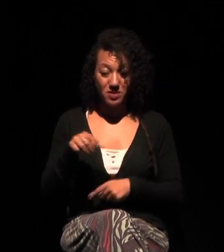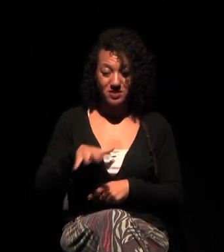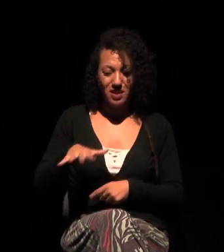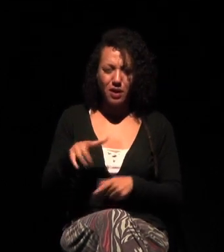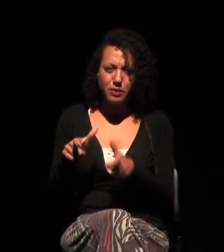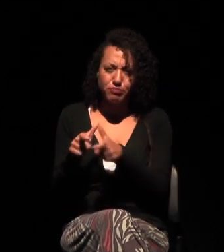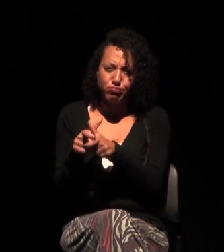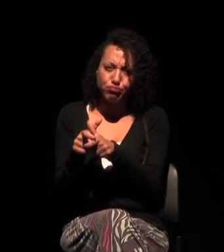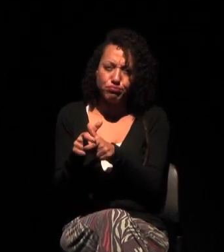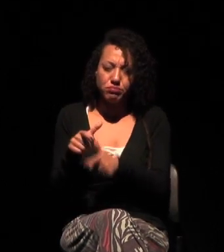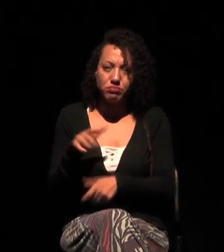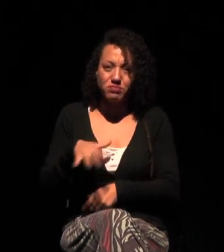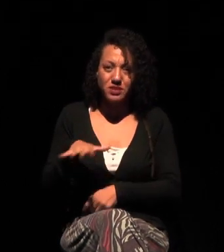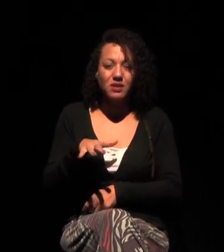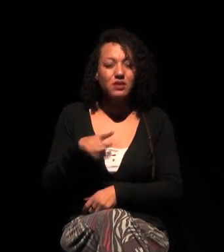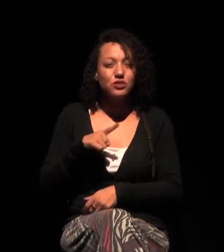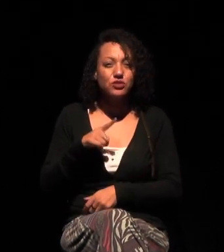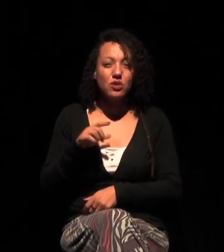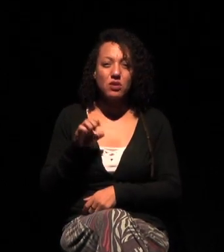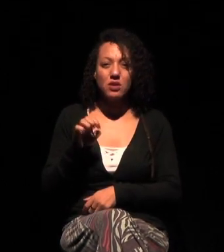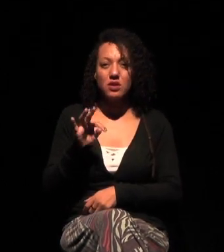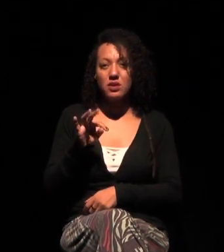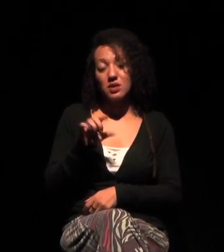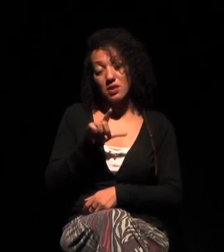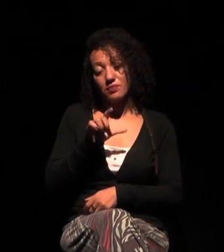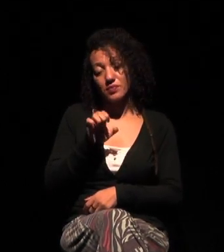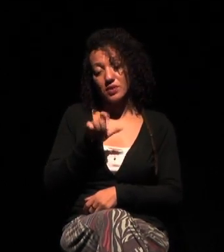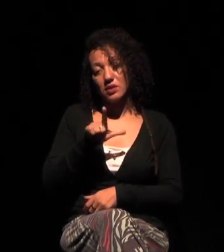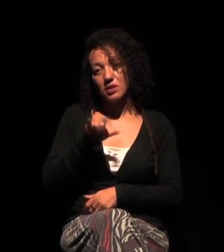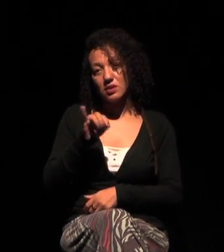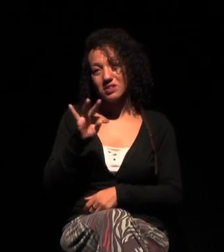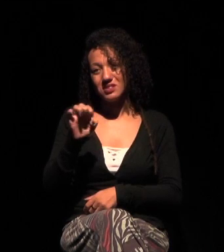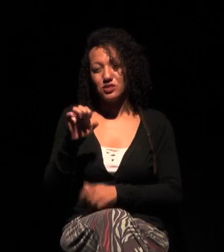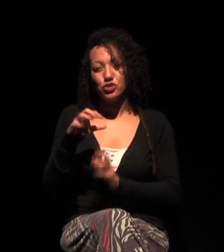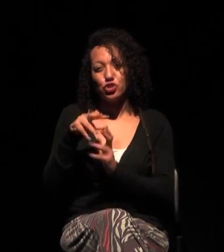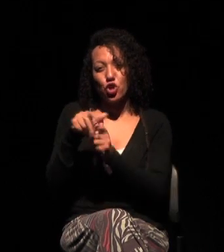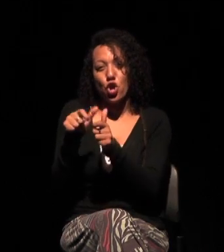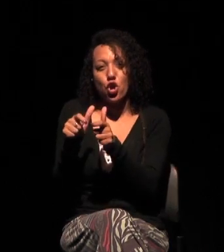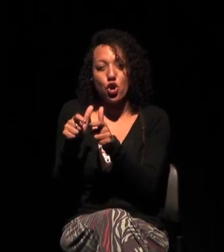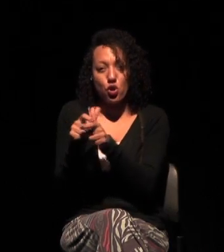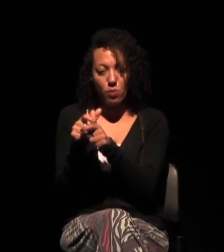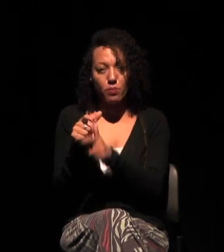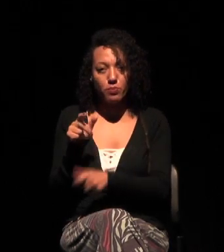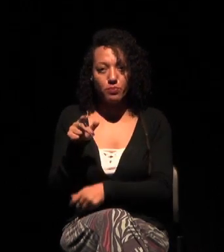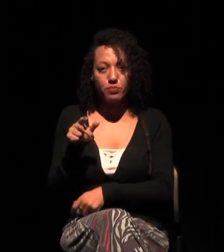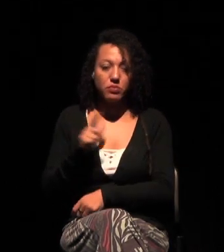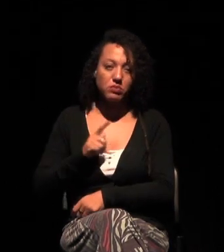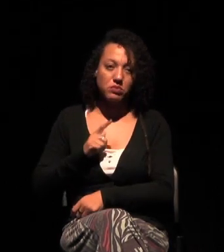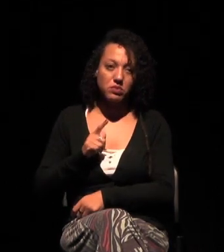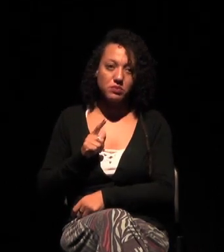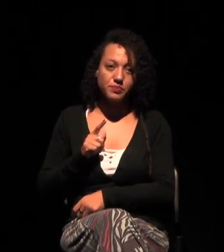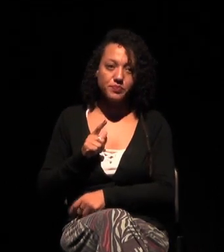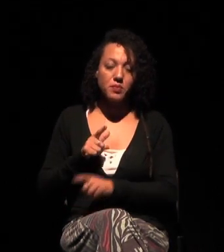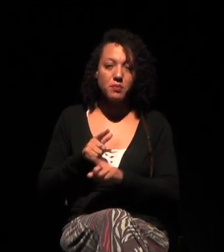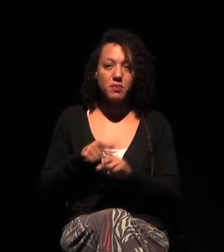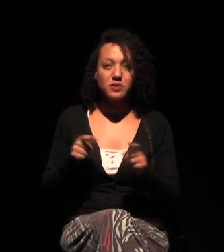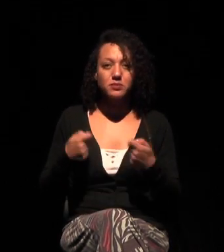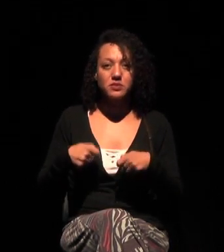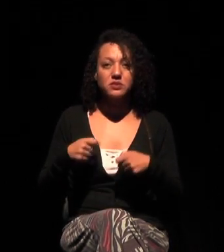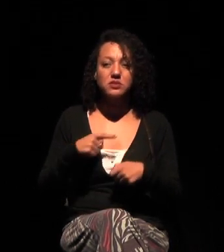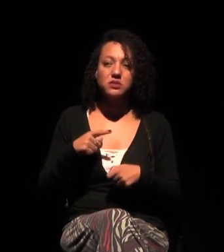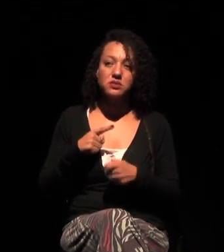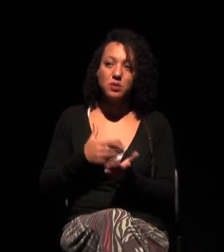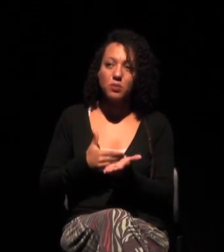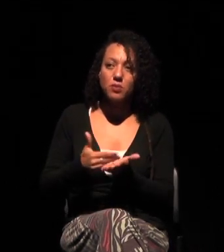pequeno e é uma elite global e globalizada é preciso ter uma origem social